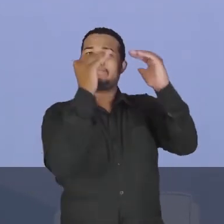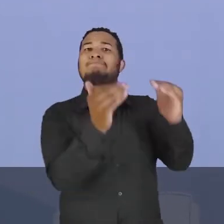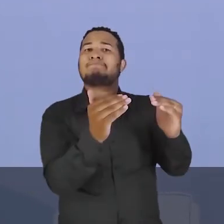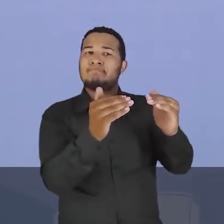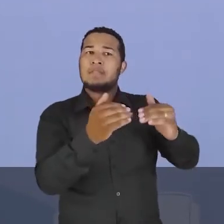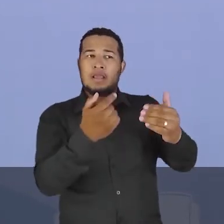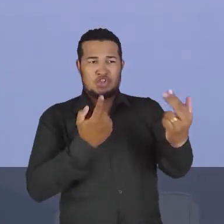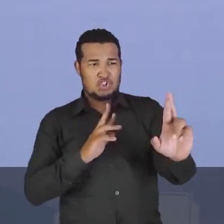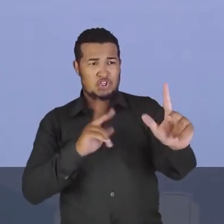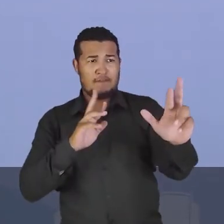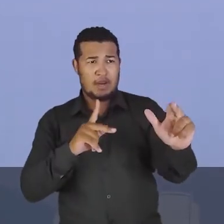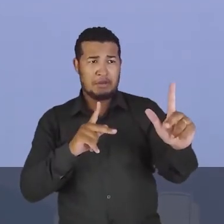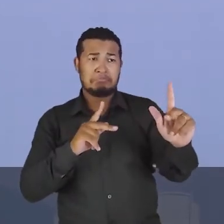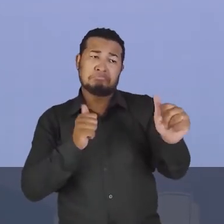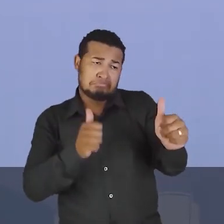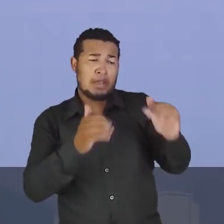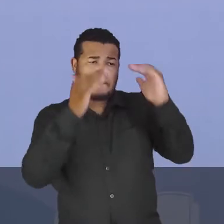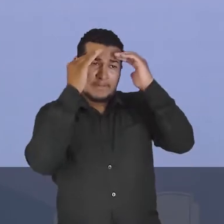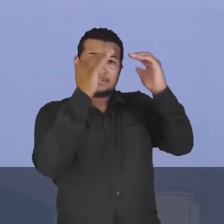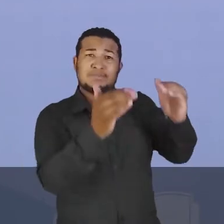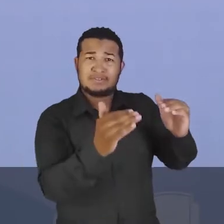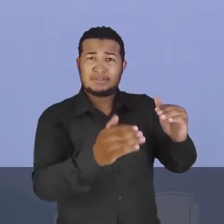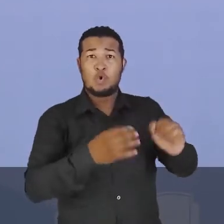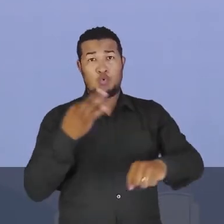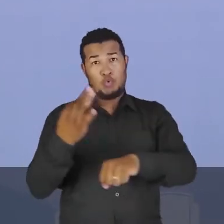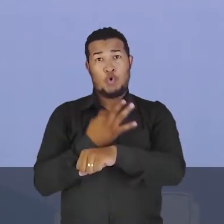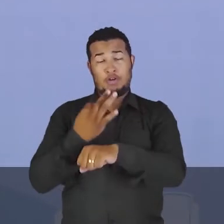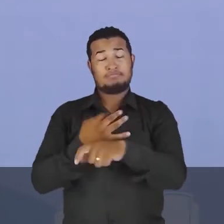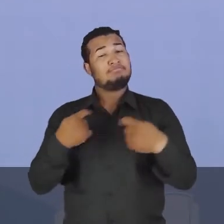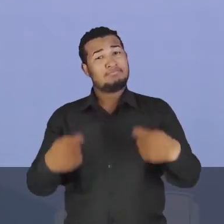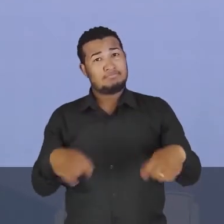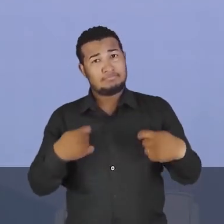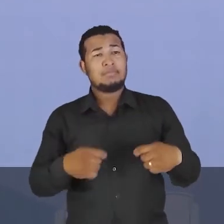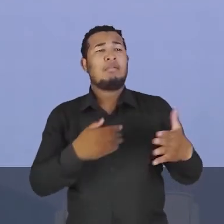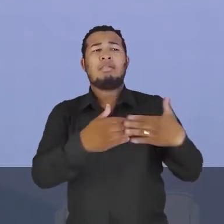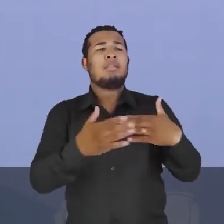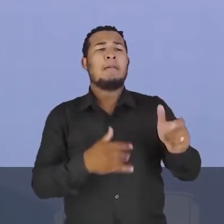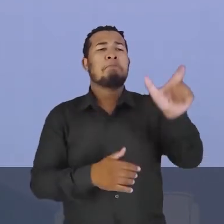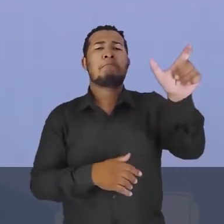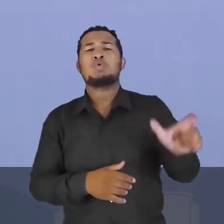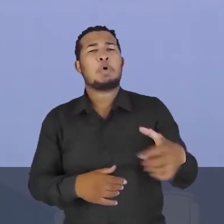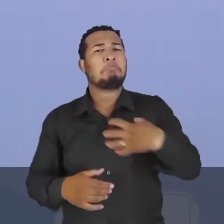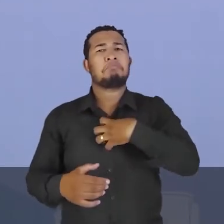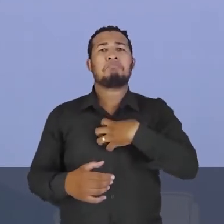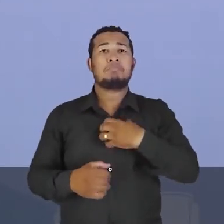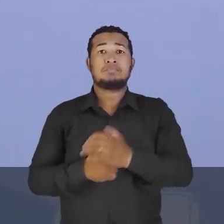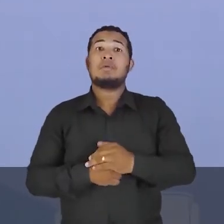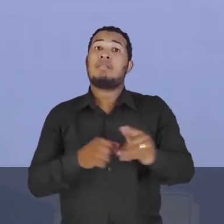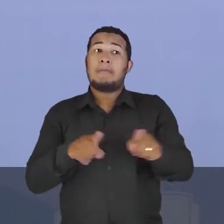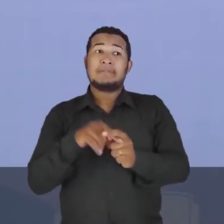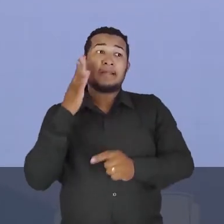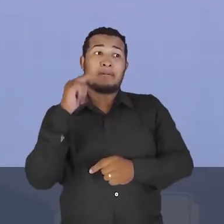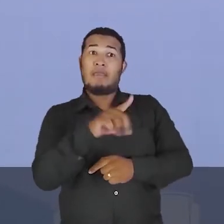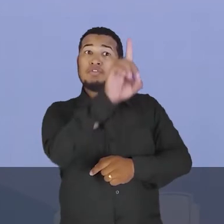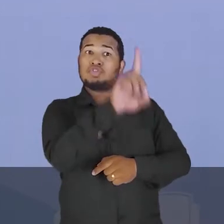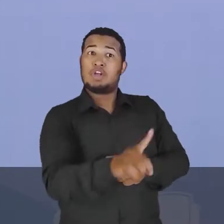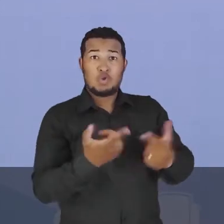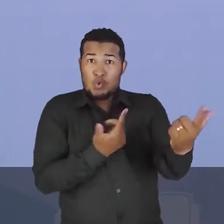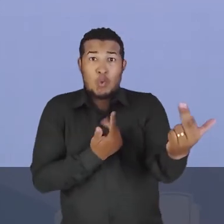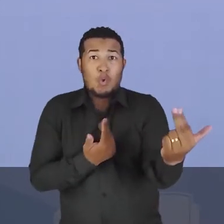as diferenças, sejamos tolerantes, independente de quem a pessoa seja, entender que a outra pessoa tem tanto direito quanto